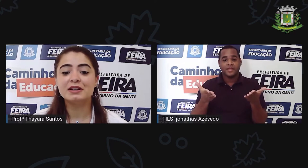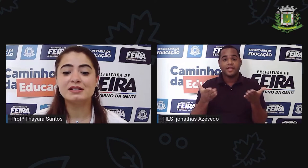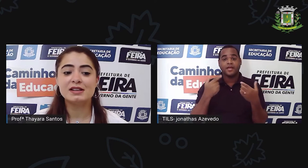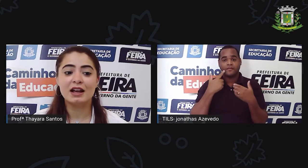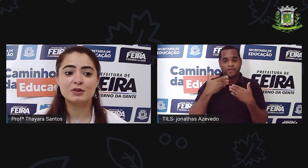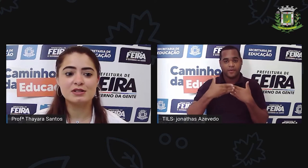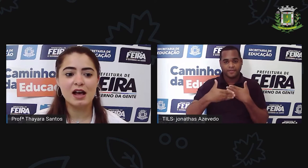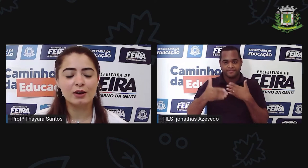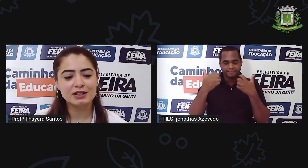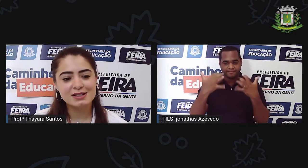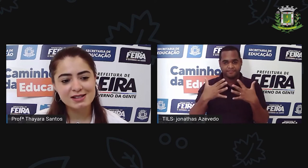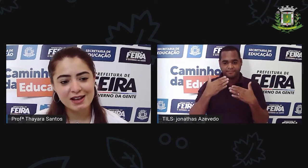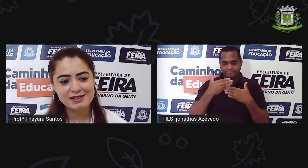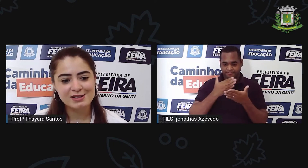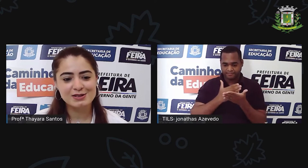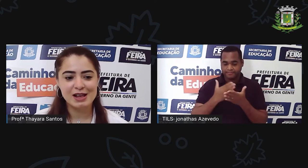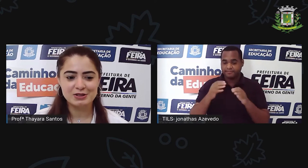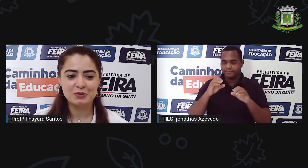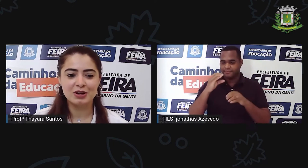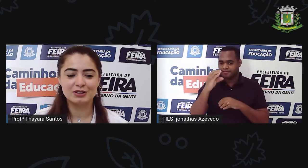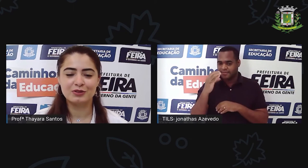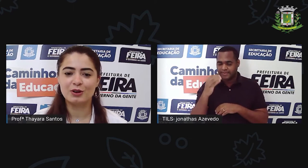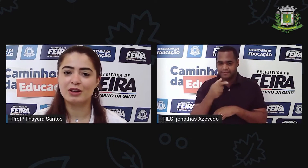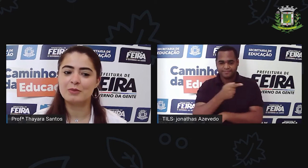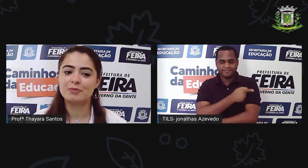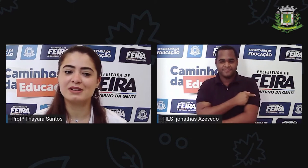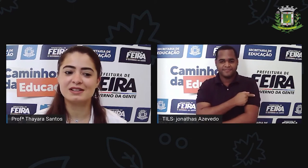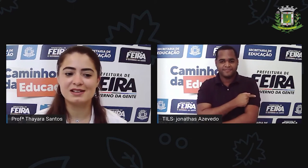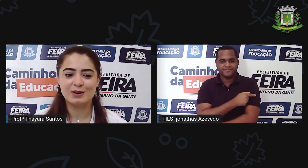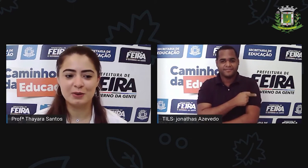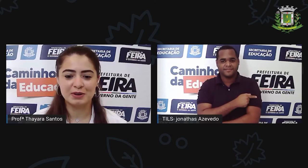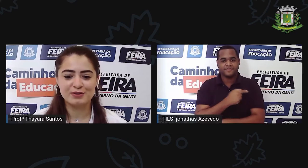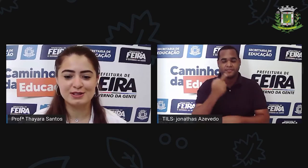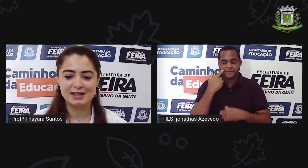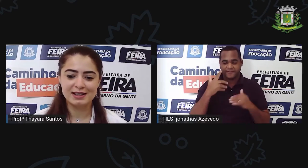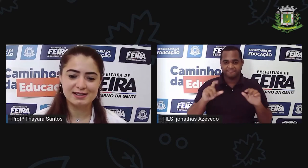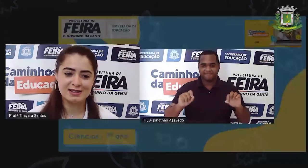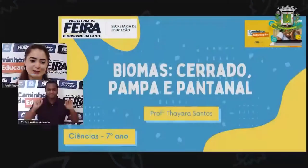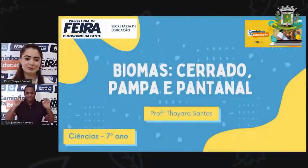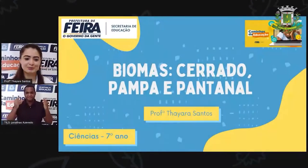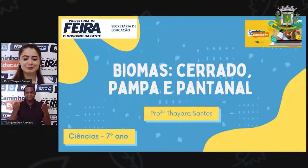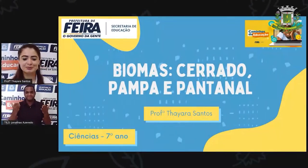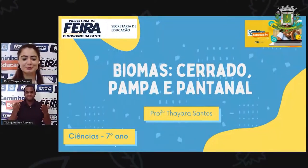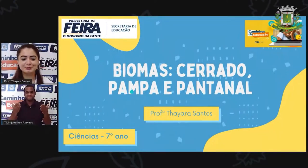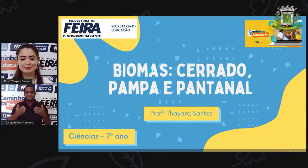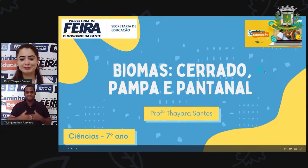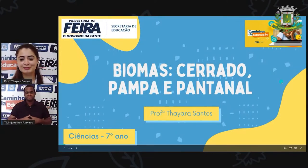agora iniciar nossa aula de ciências do sétimo ano. Vou colocar minha apresentação aqui para vocês.